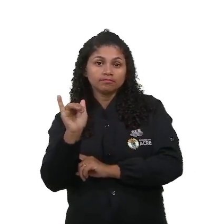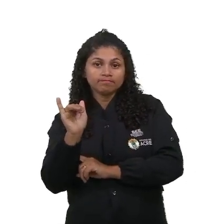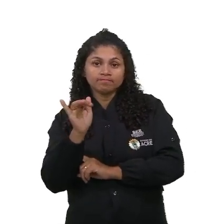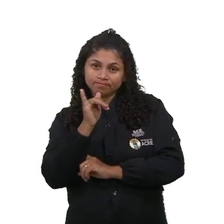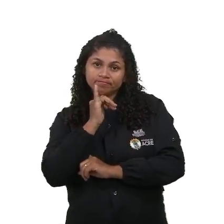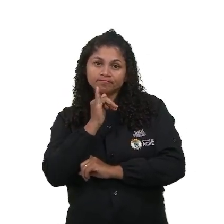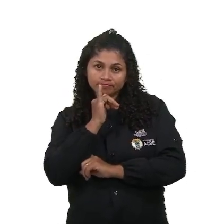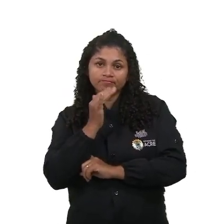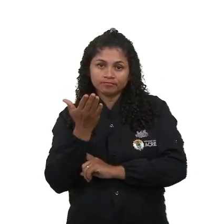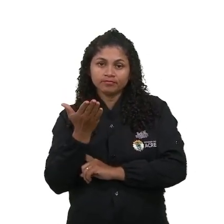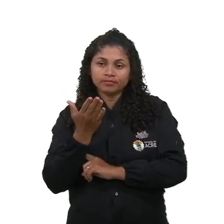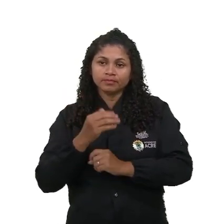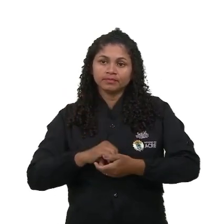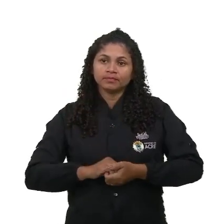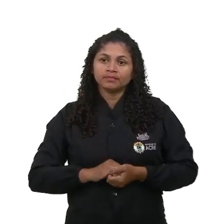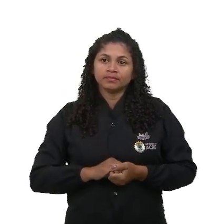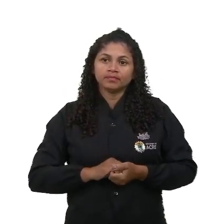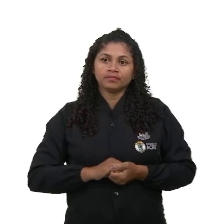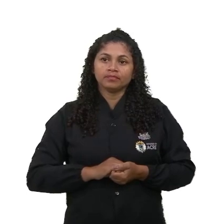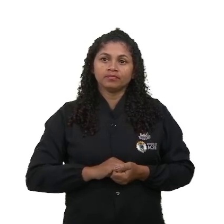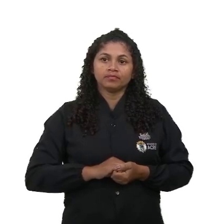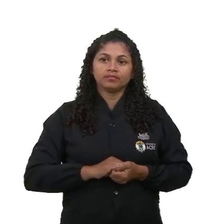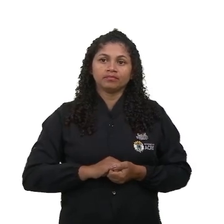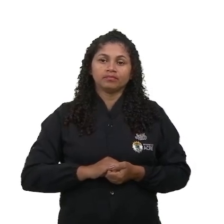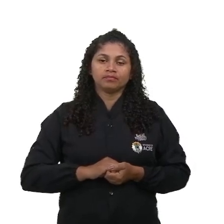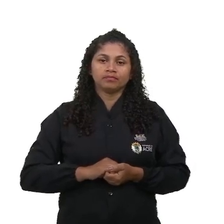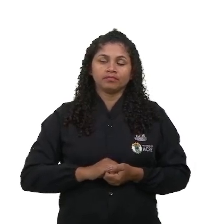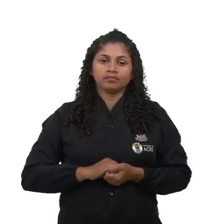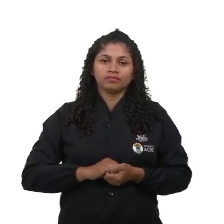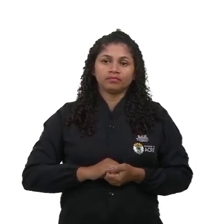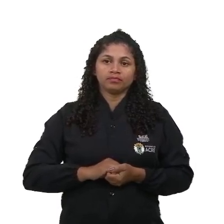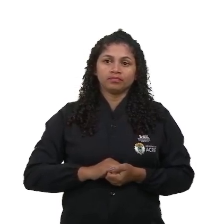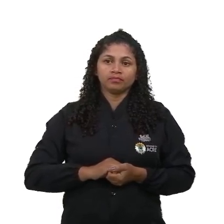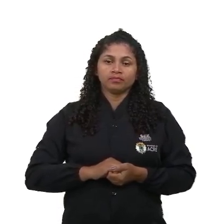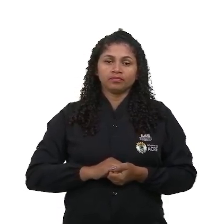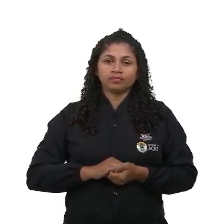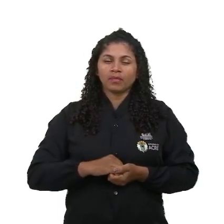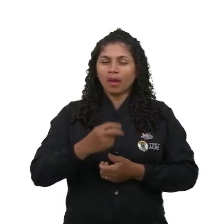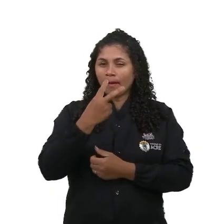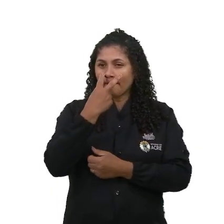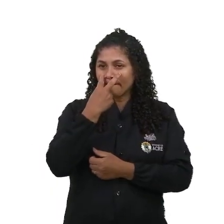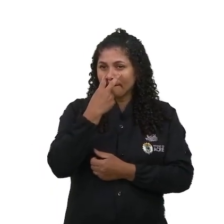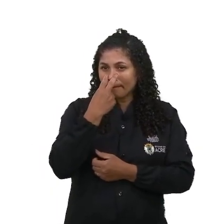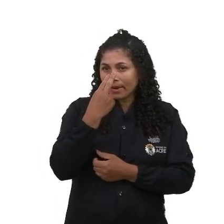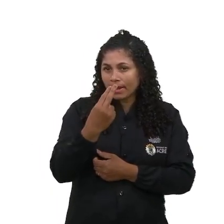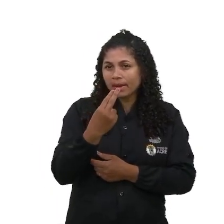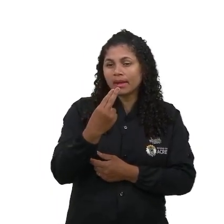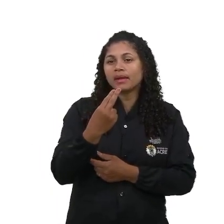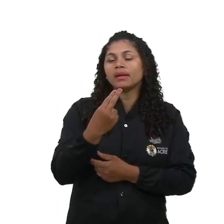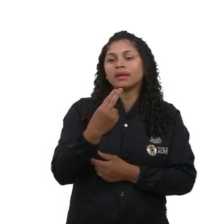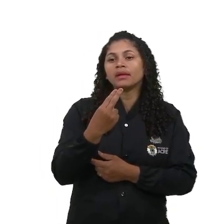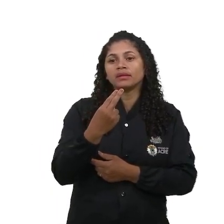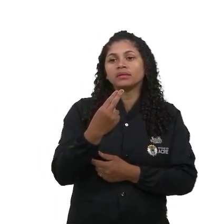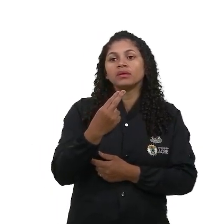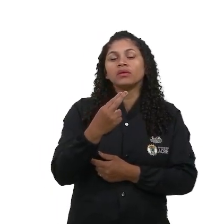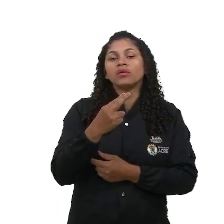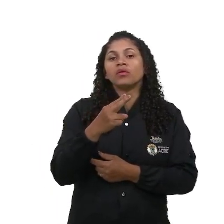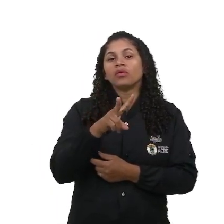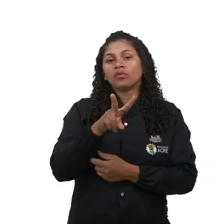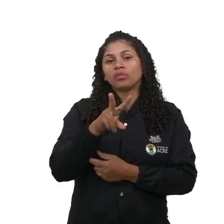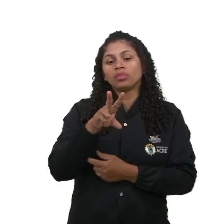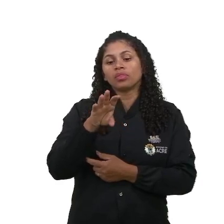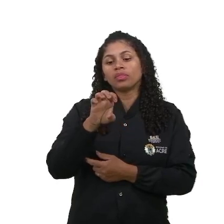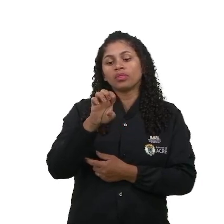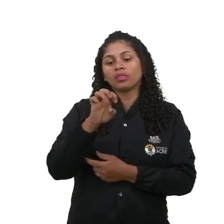Por exemplo, o ponto PXY se parece com o vetor OP. Por exemplo, o